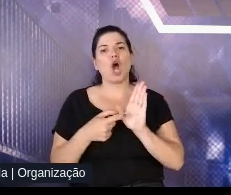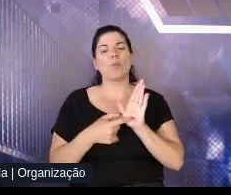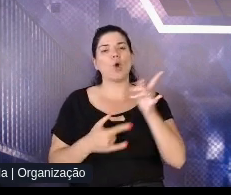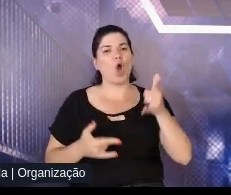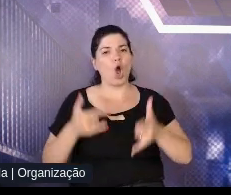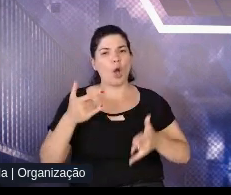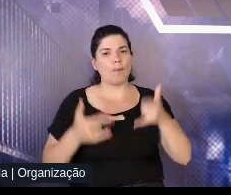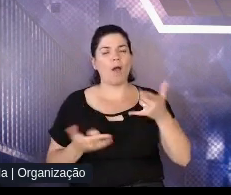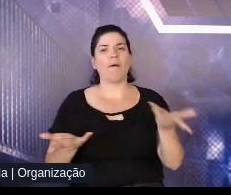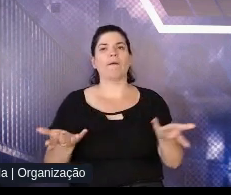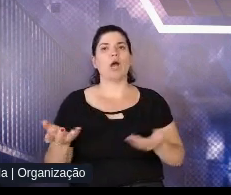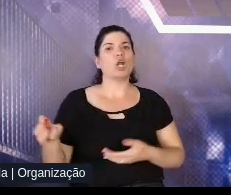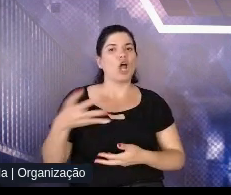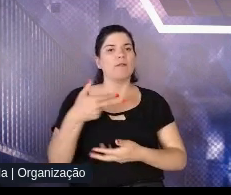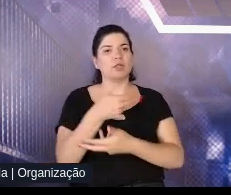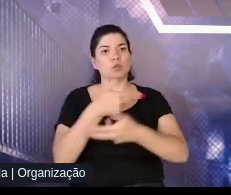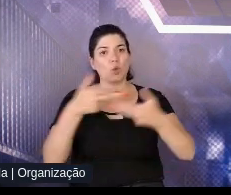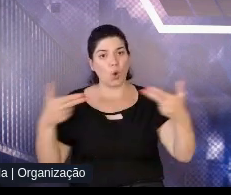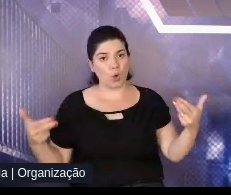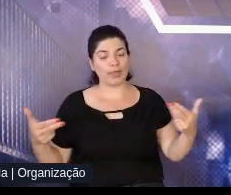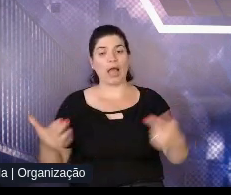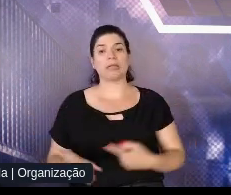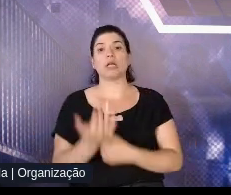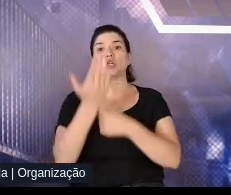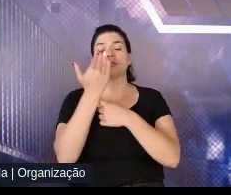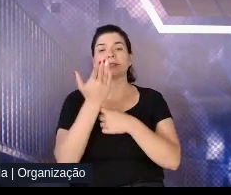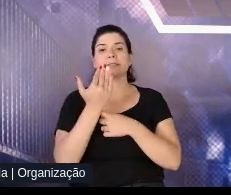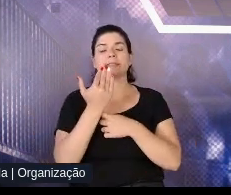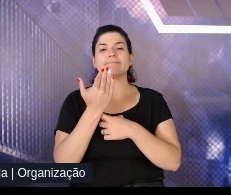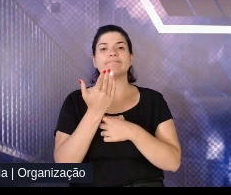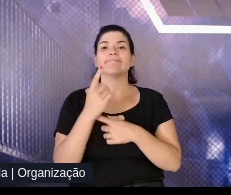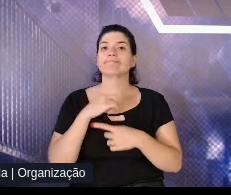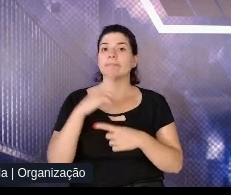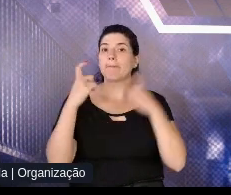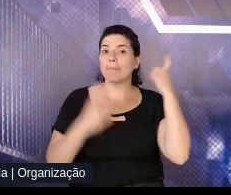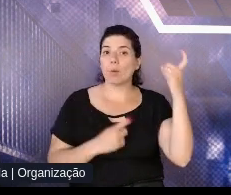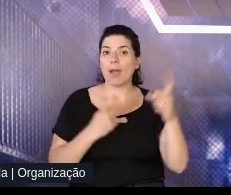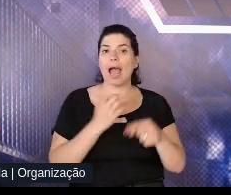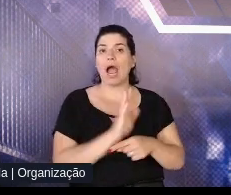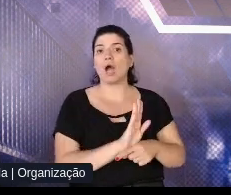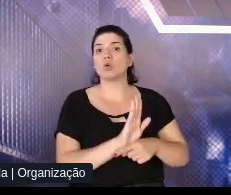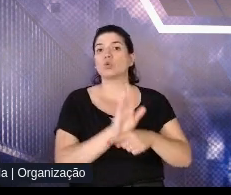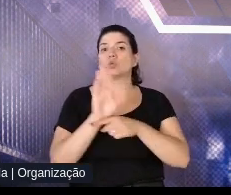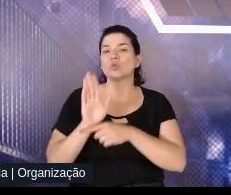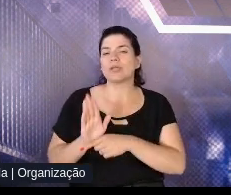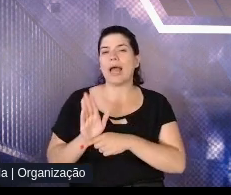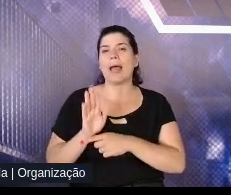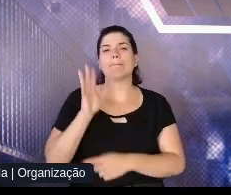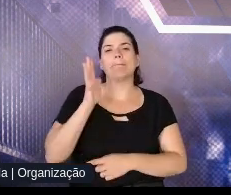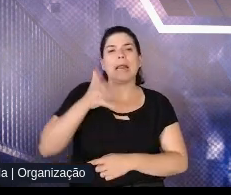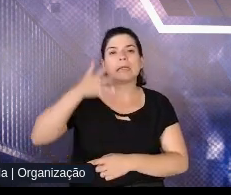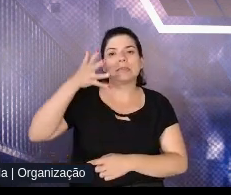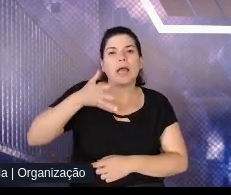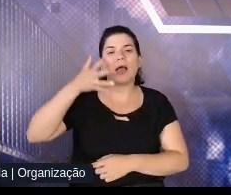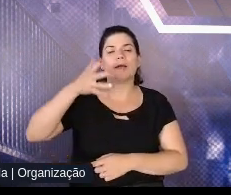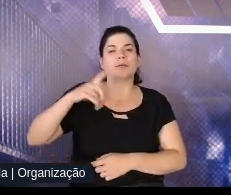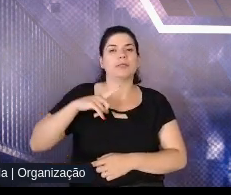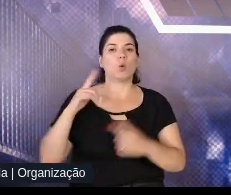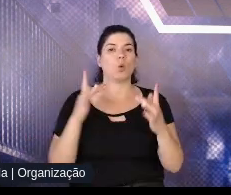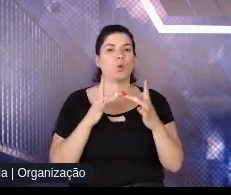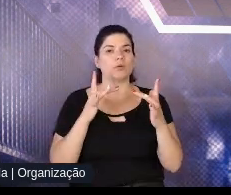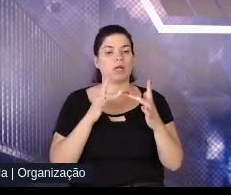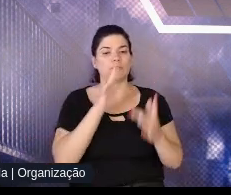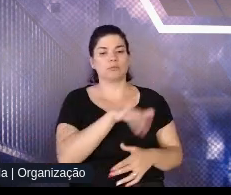fazer inovação, tecnologia, mas ainda se preocupar em ajudar ali, em palestrar, em estar ali em contato com